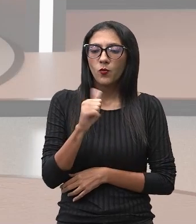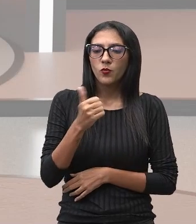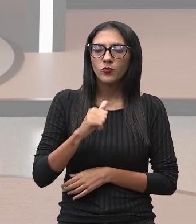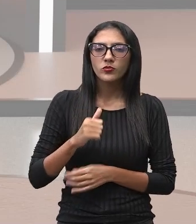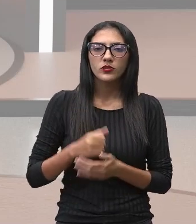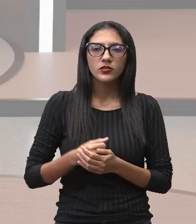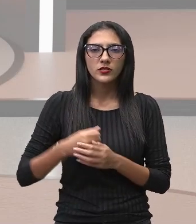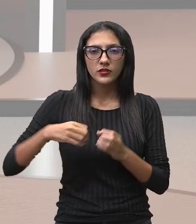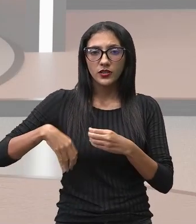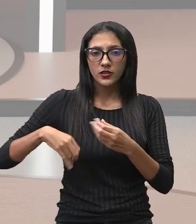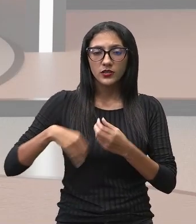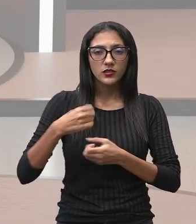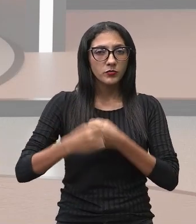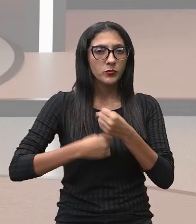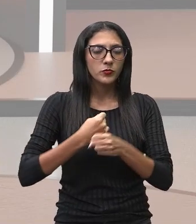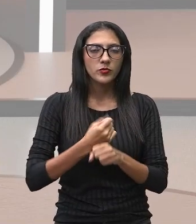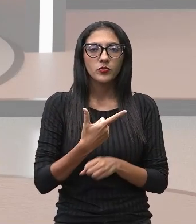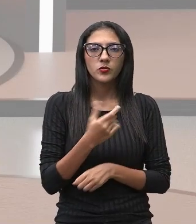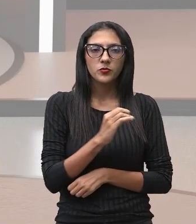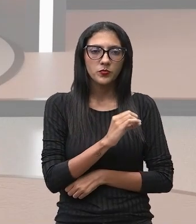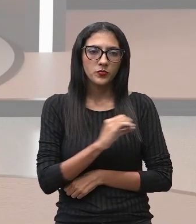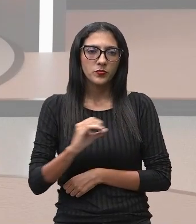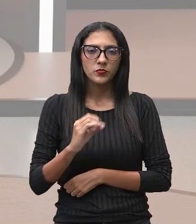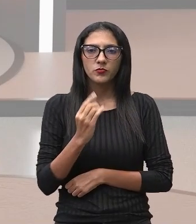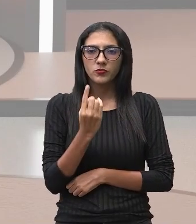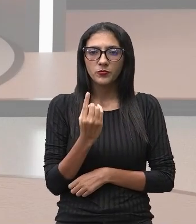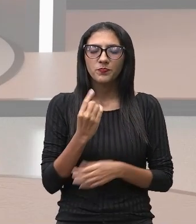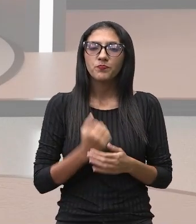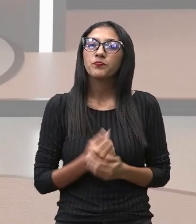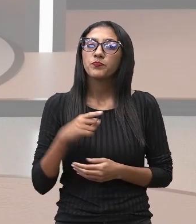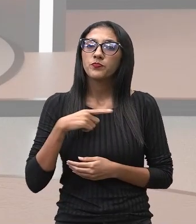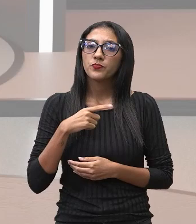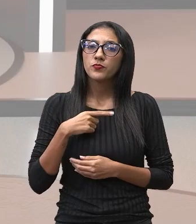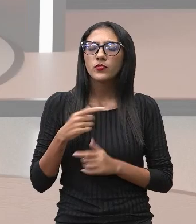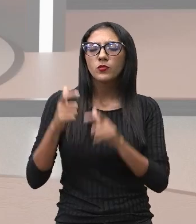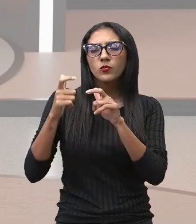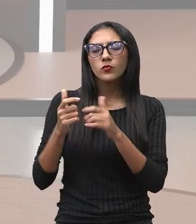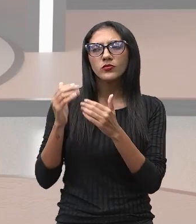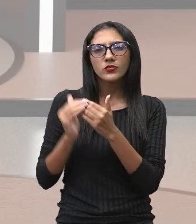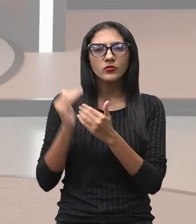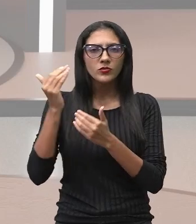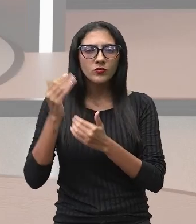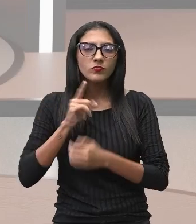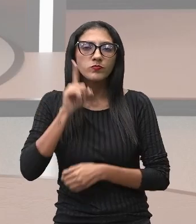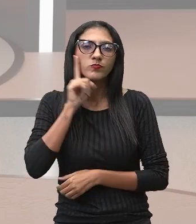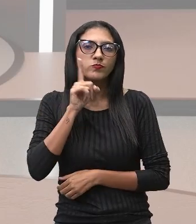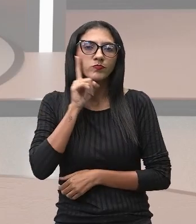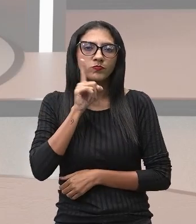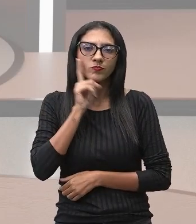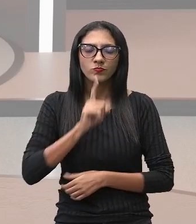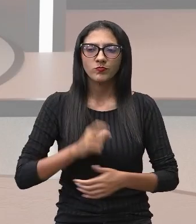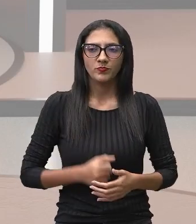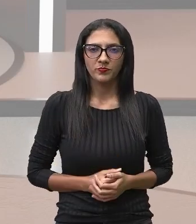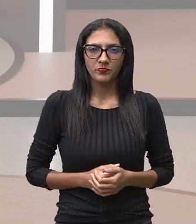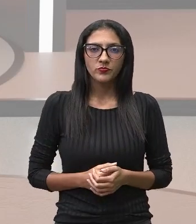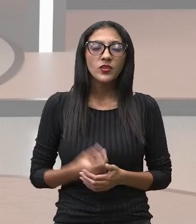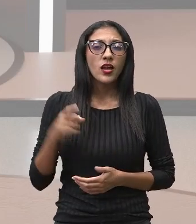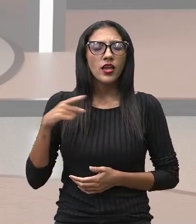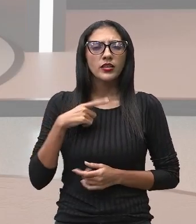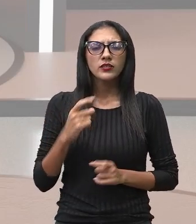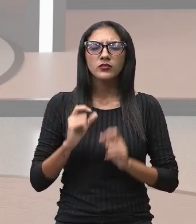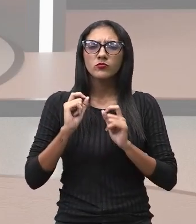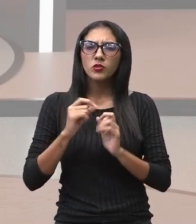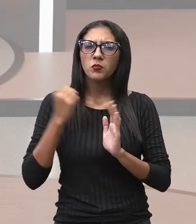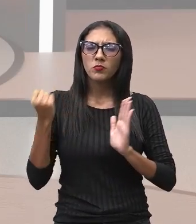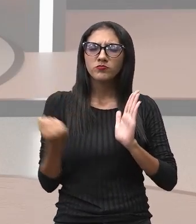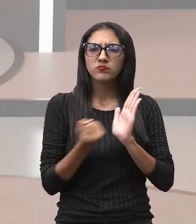2001. Então, esse evento que ocorre lá nos Estados Unidos, ele não, assim, marcou